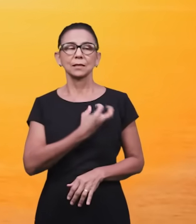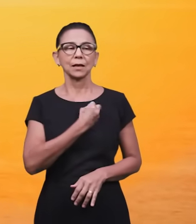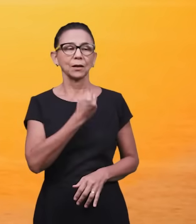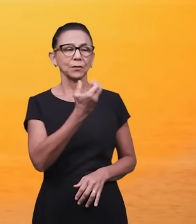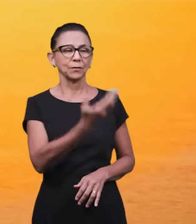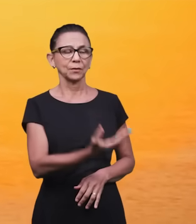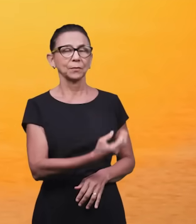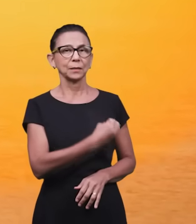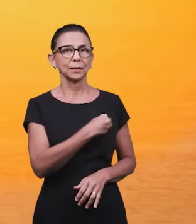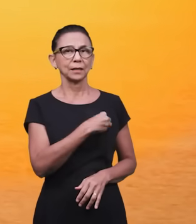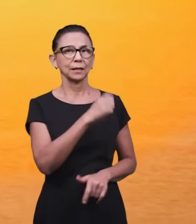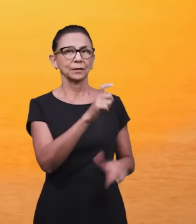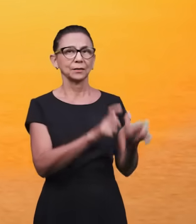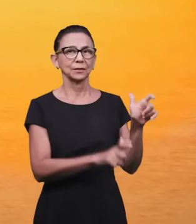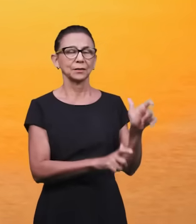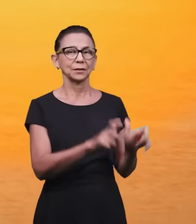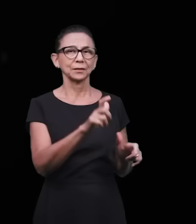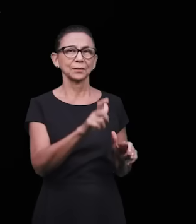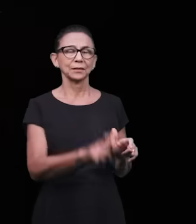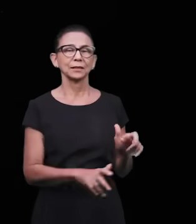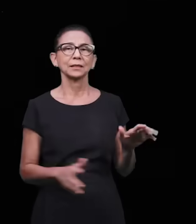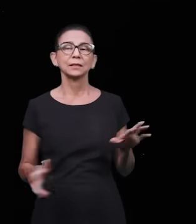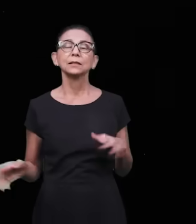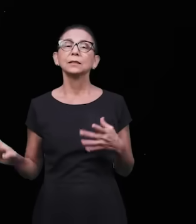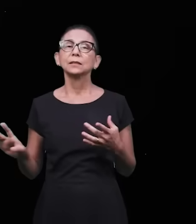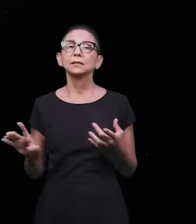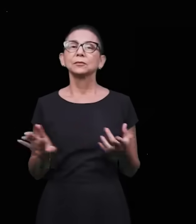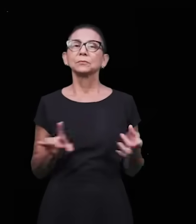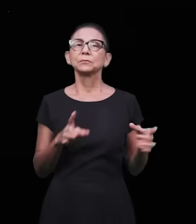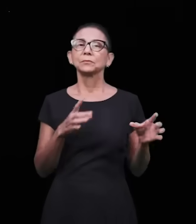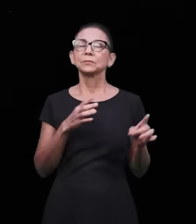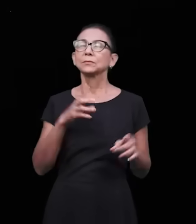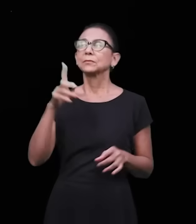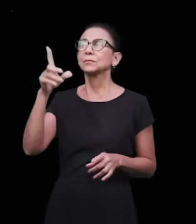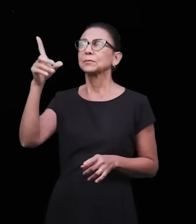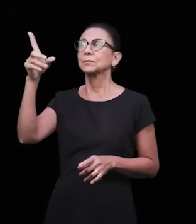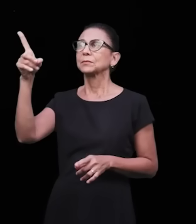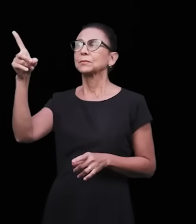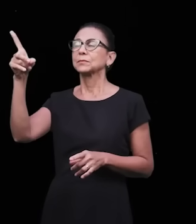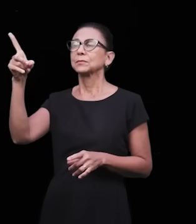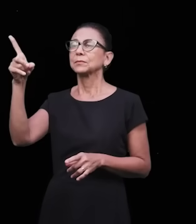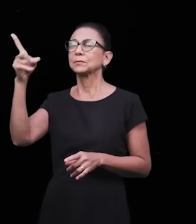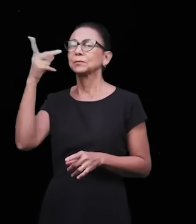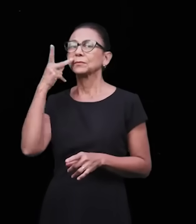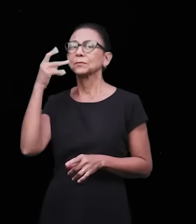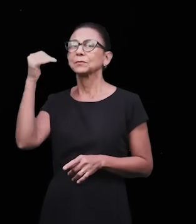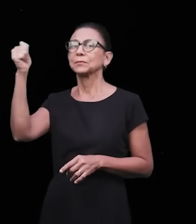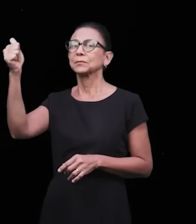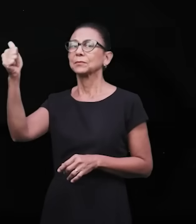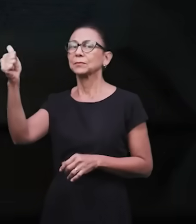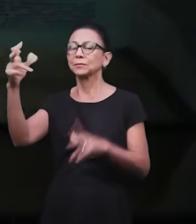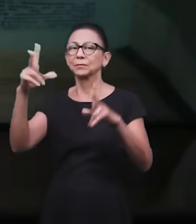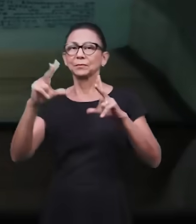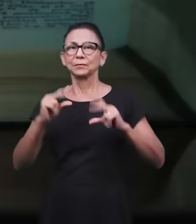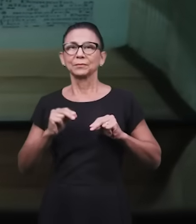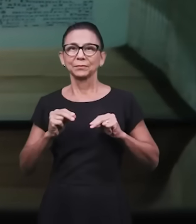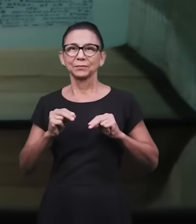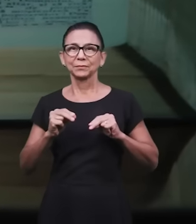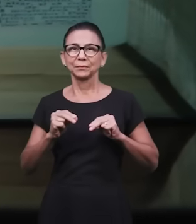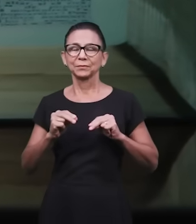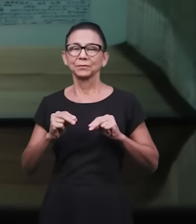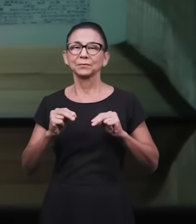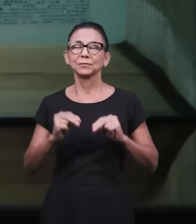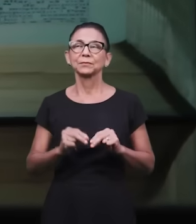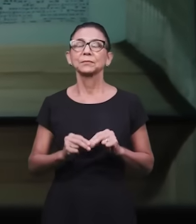Todo poder o Pai me deu, na terra como lá no céu.